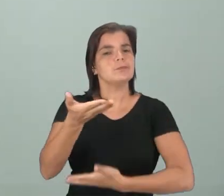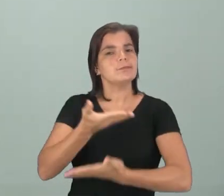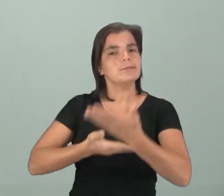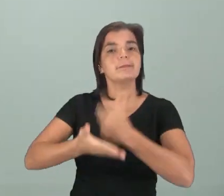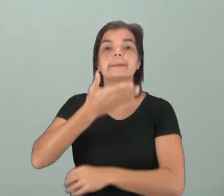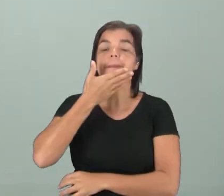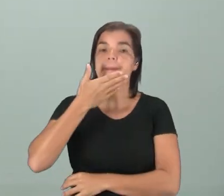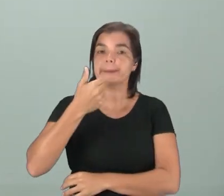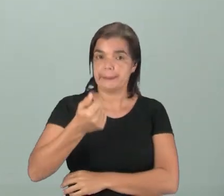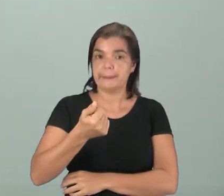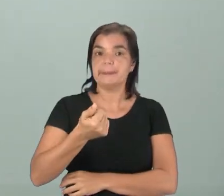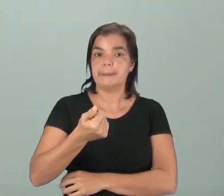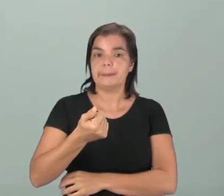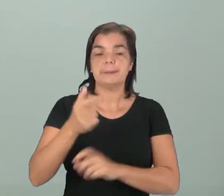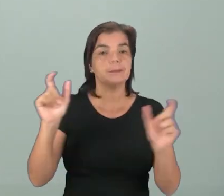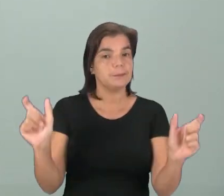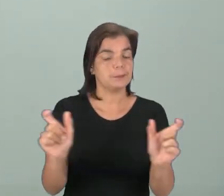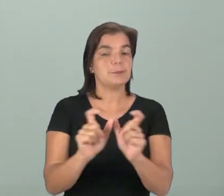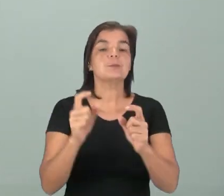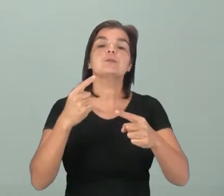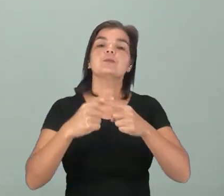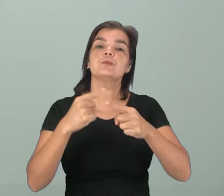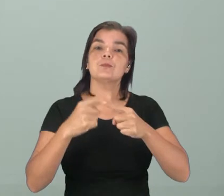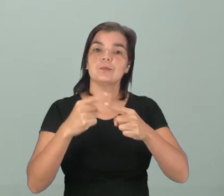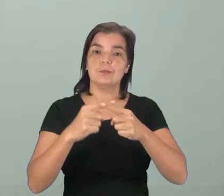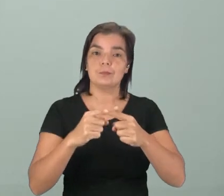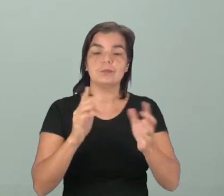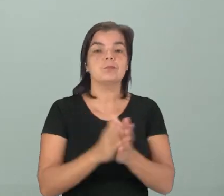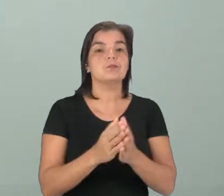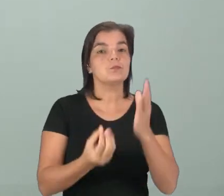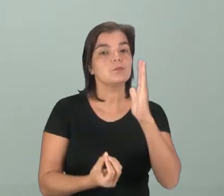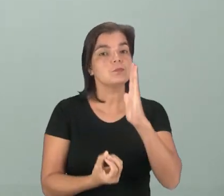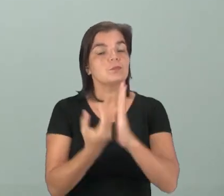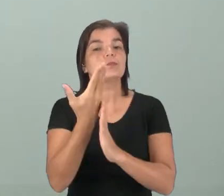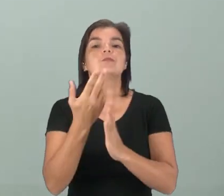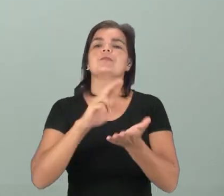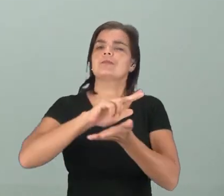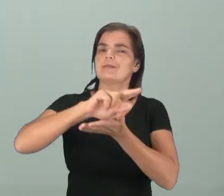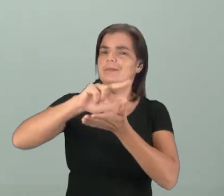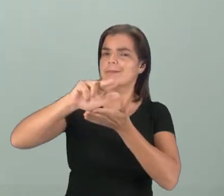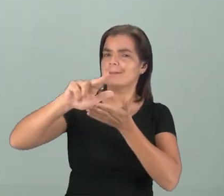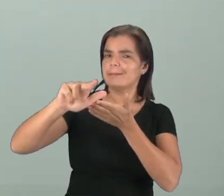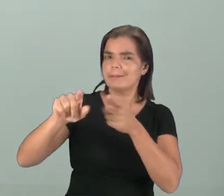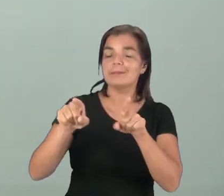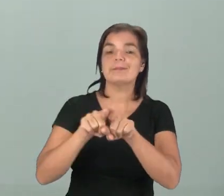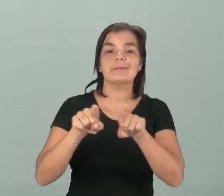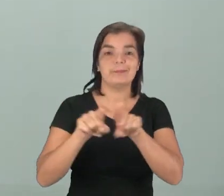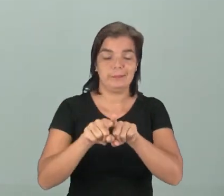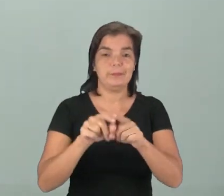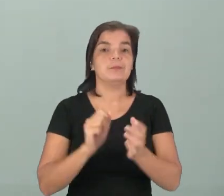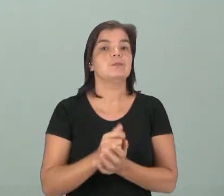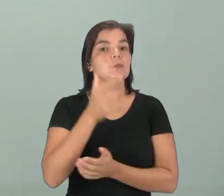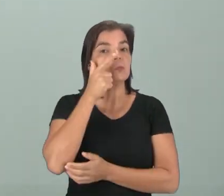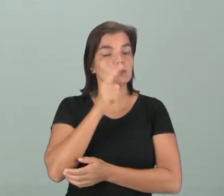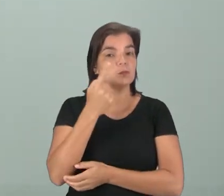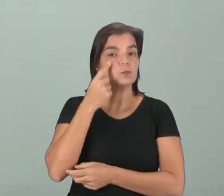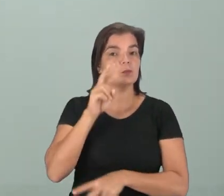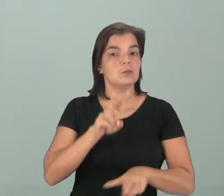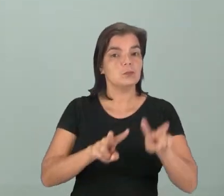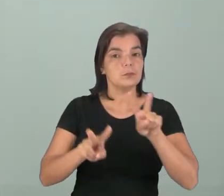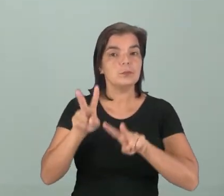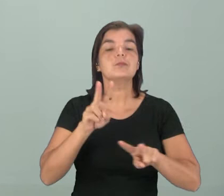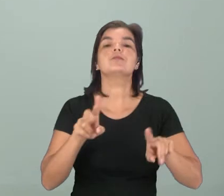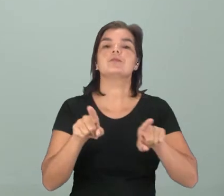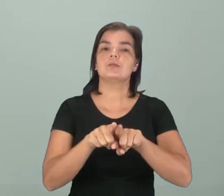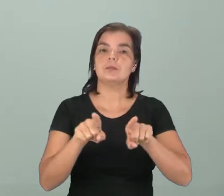relação melhor dela com a substância composta. Por quê? Porque na heterogênea eu tenho várias fases. Nitidamente eu consigo